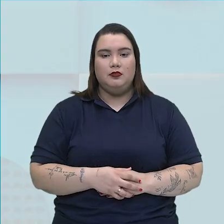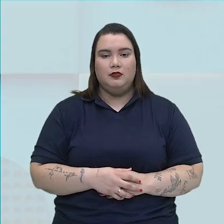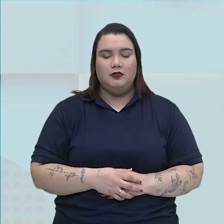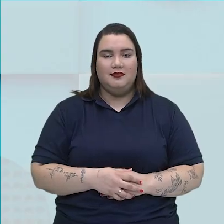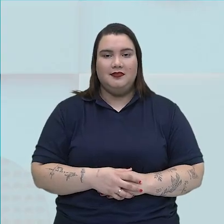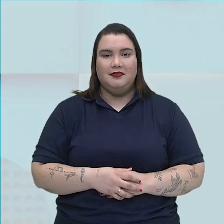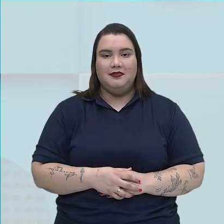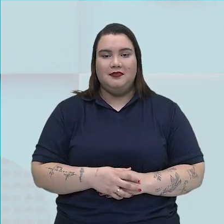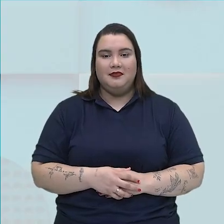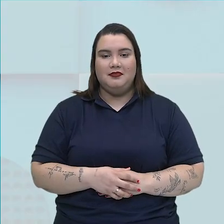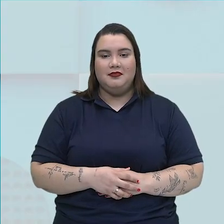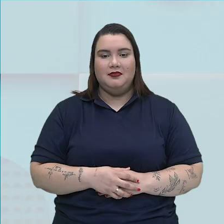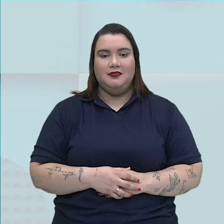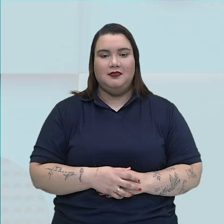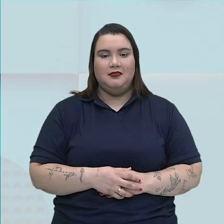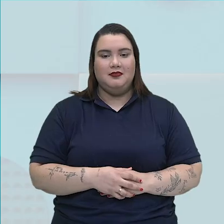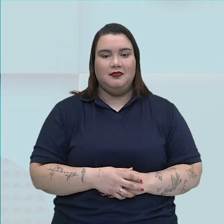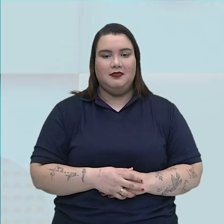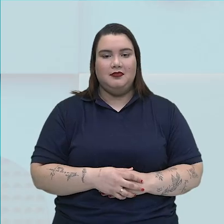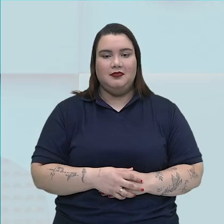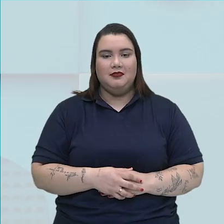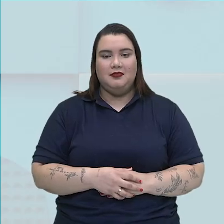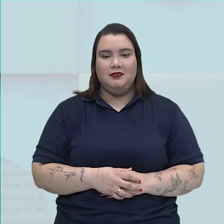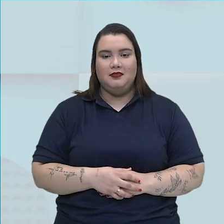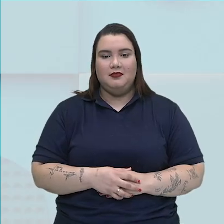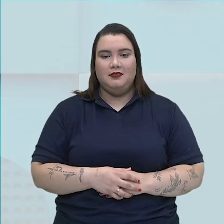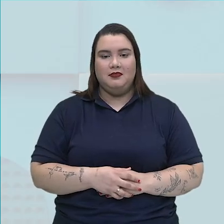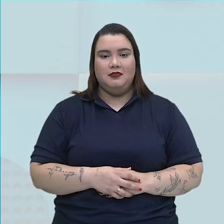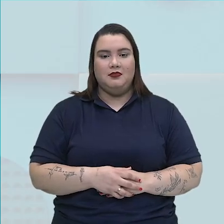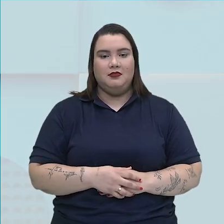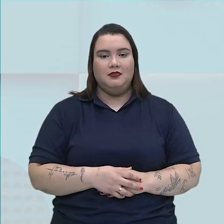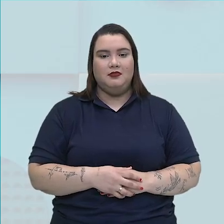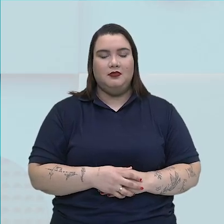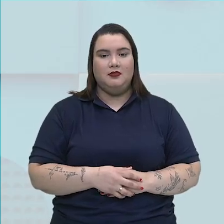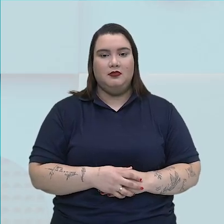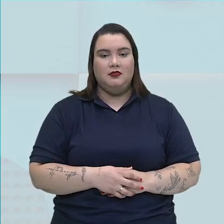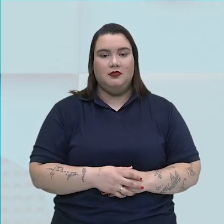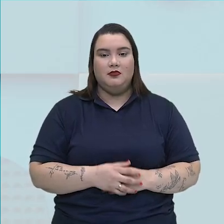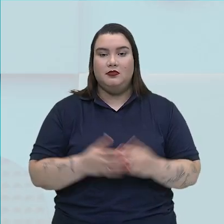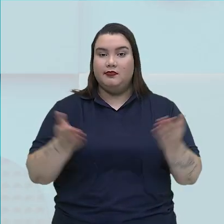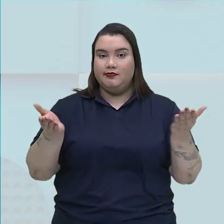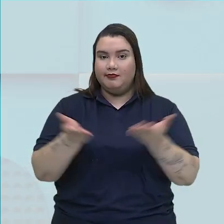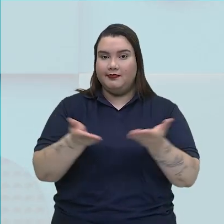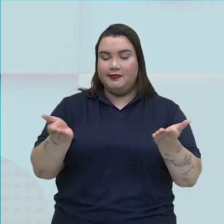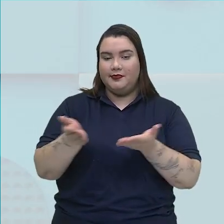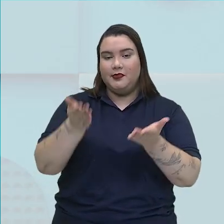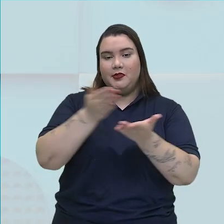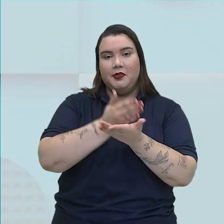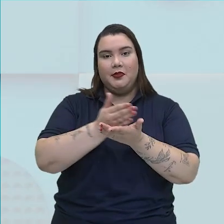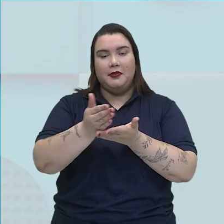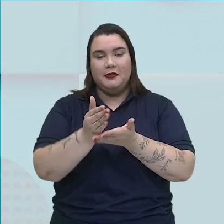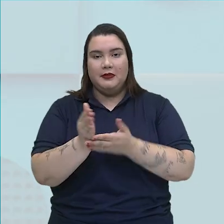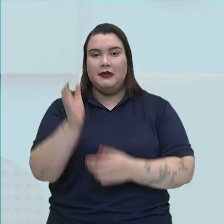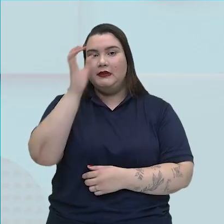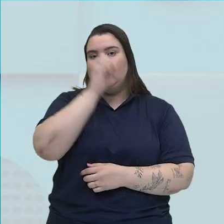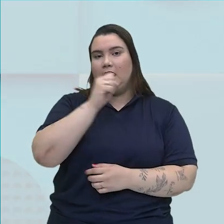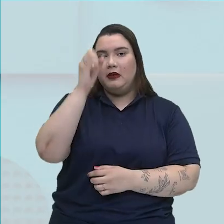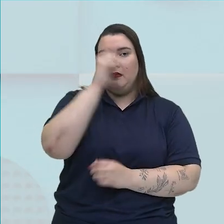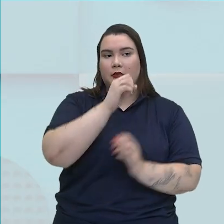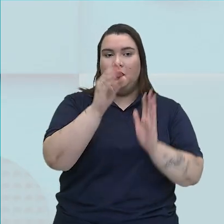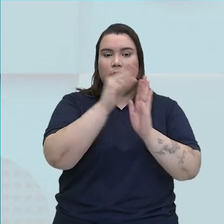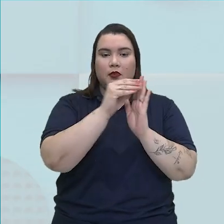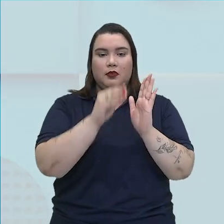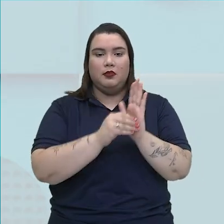So, let's start our class talking about simple present. Vamos começar a nossa aula falando